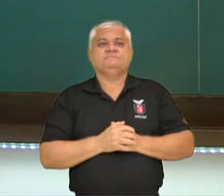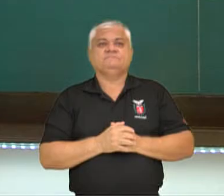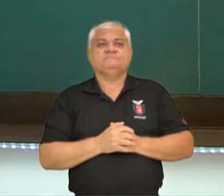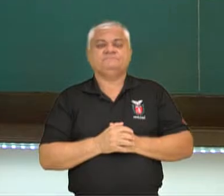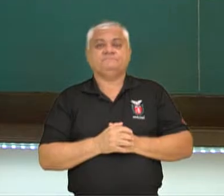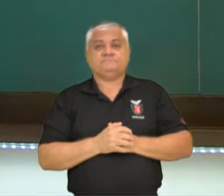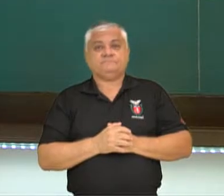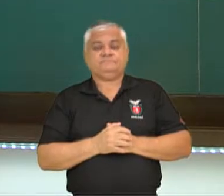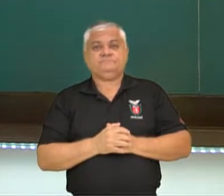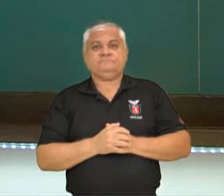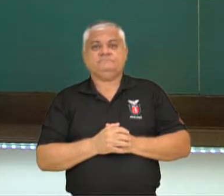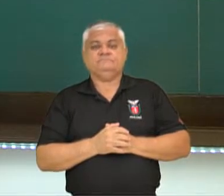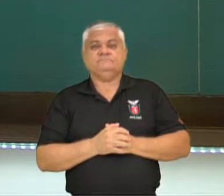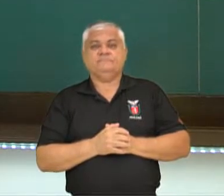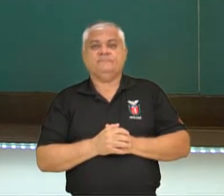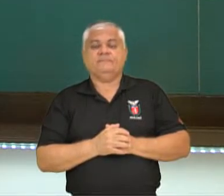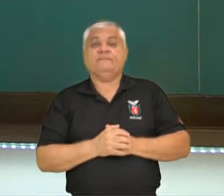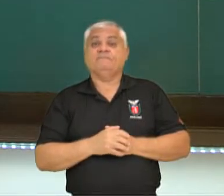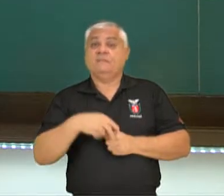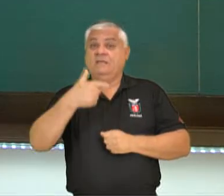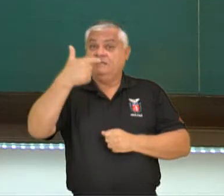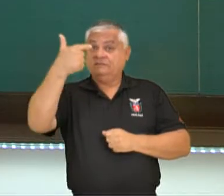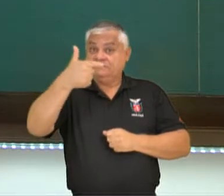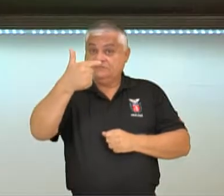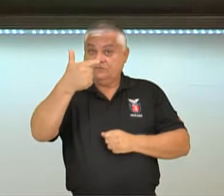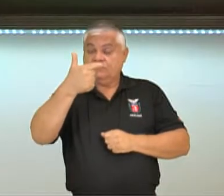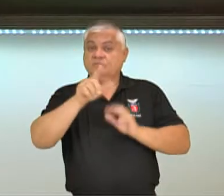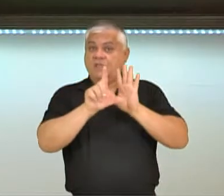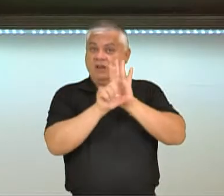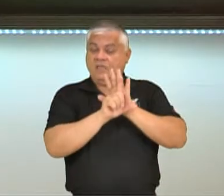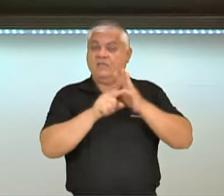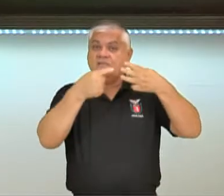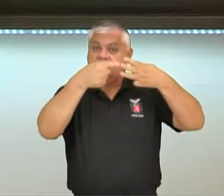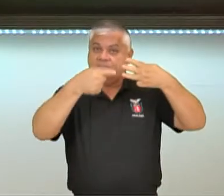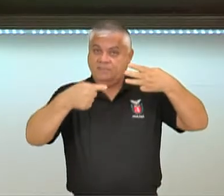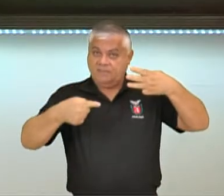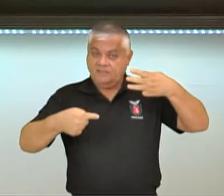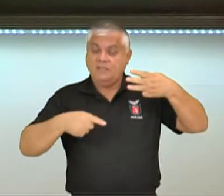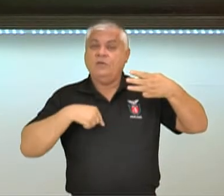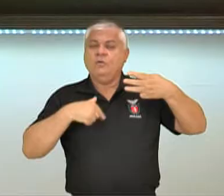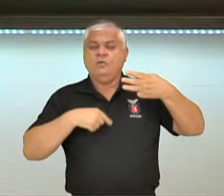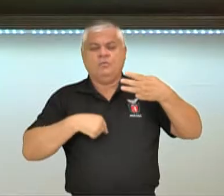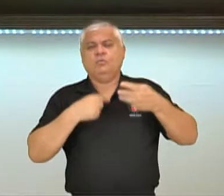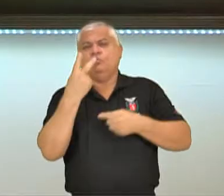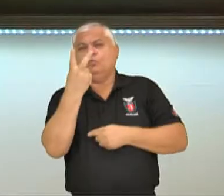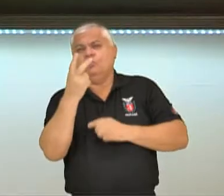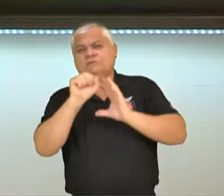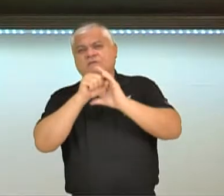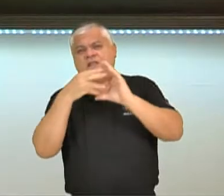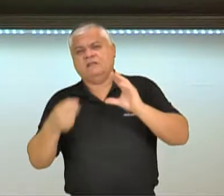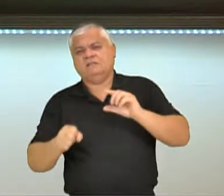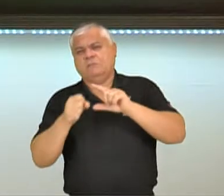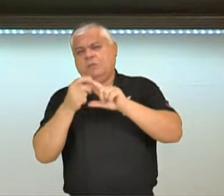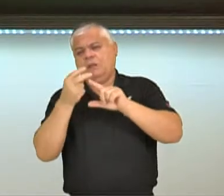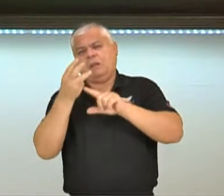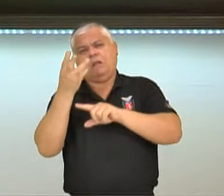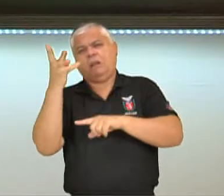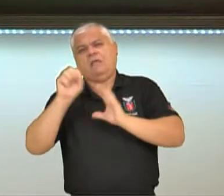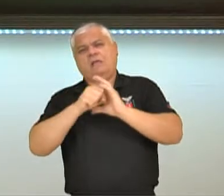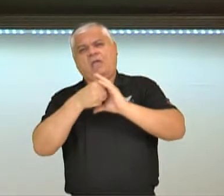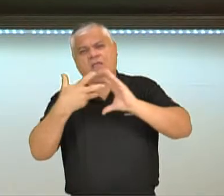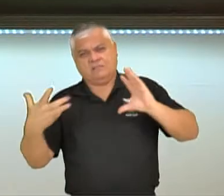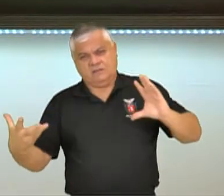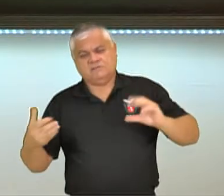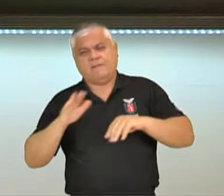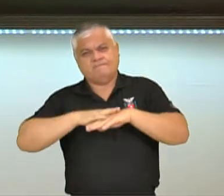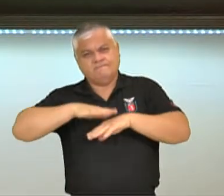Então, monohibridismo. Segunda lei de Mendel, eu estou tratando de duas ou mais características. Então, quando eu estou tratando de